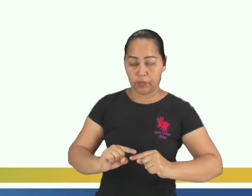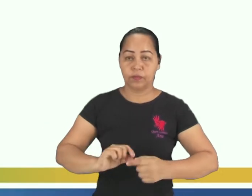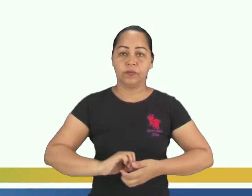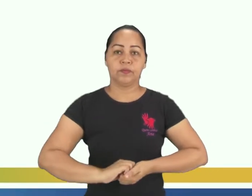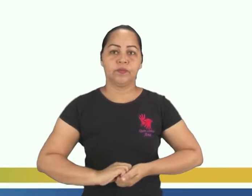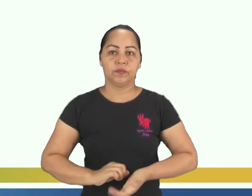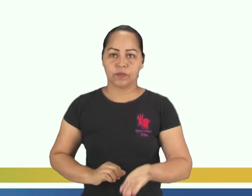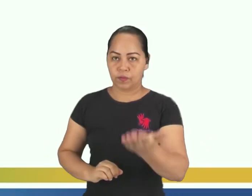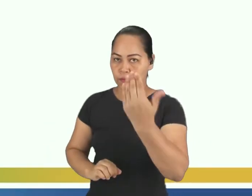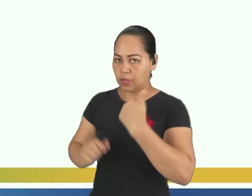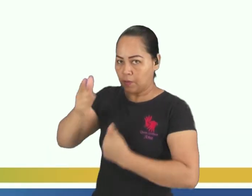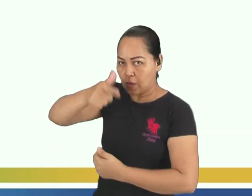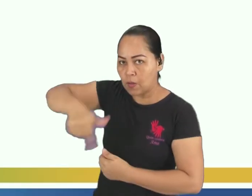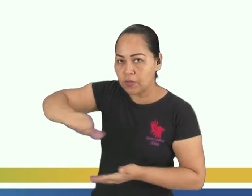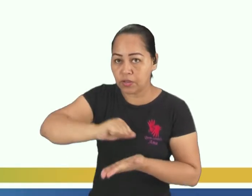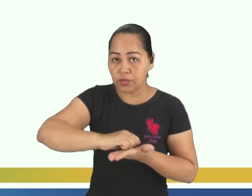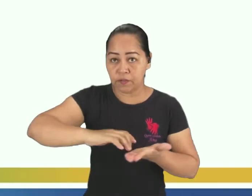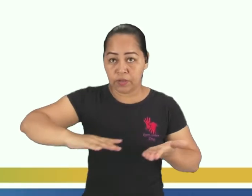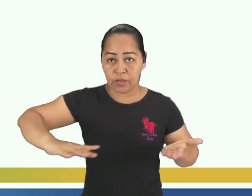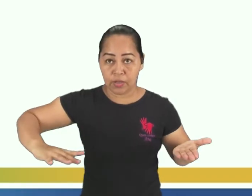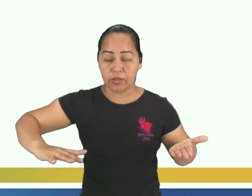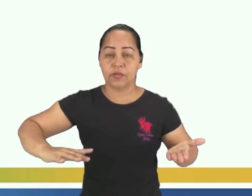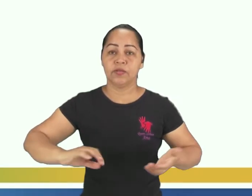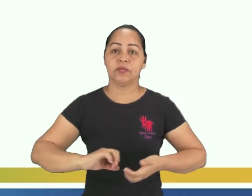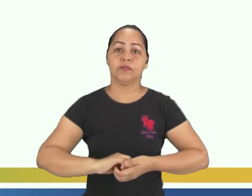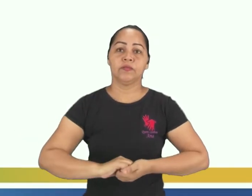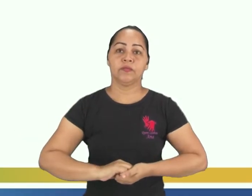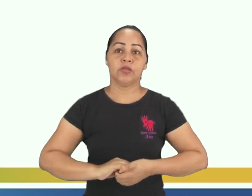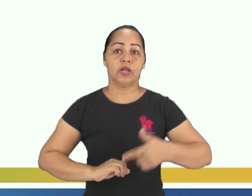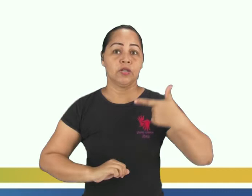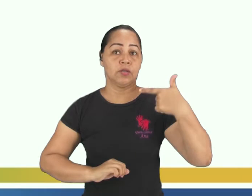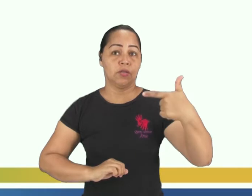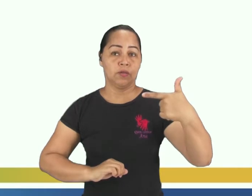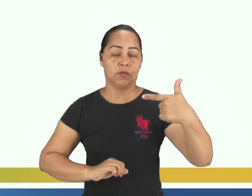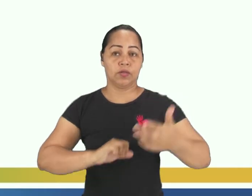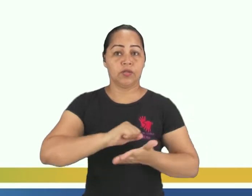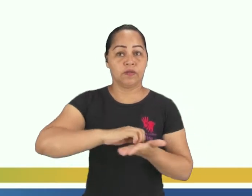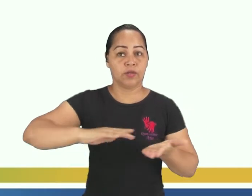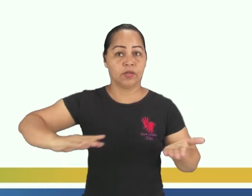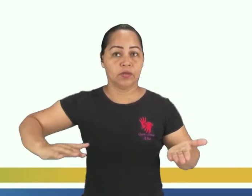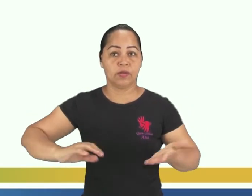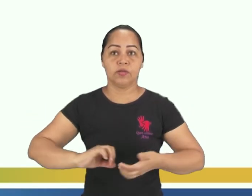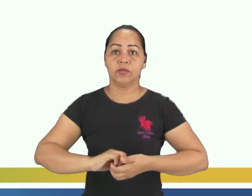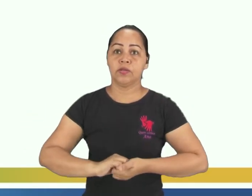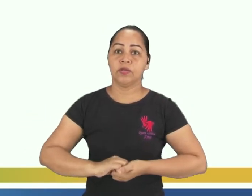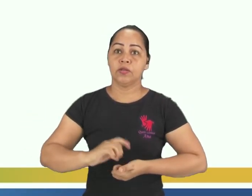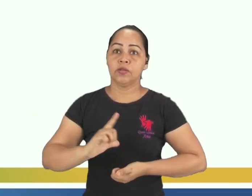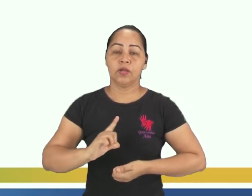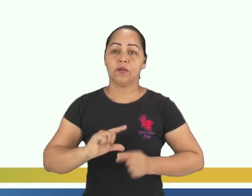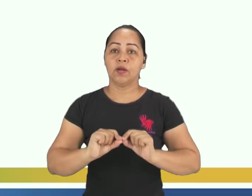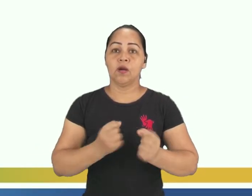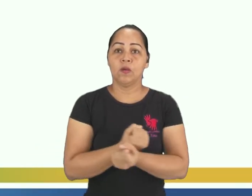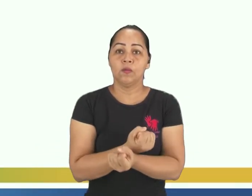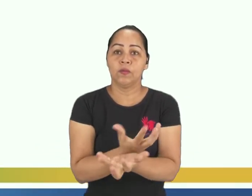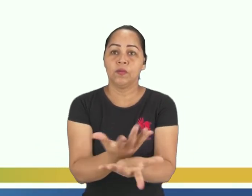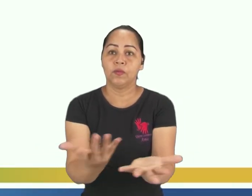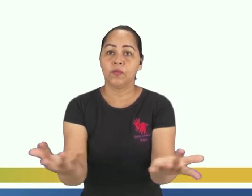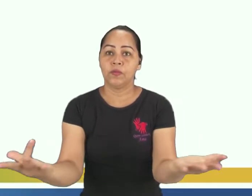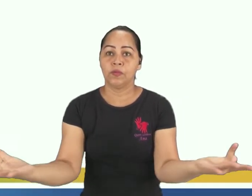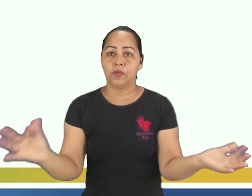Vamos lá para mais uma situação? Situação número 2. O triângulo a seguir representa um jardim que